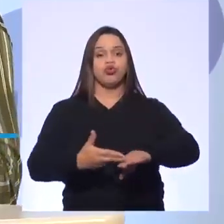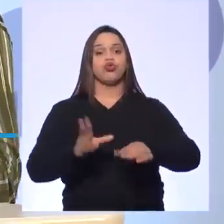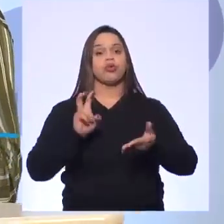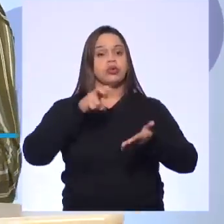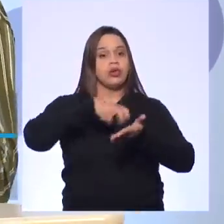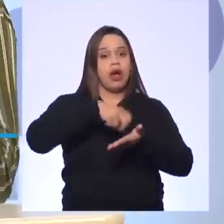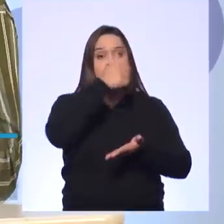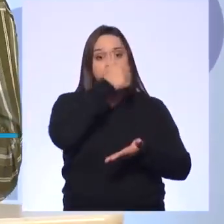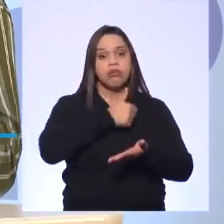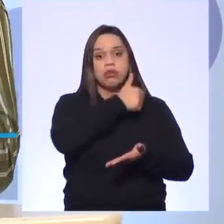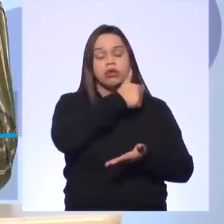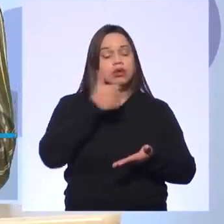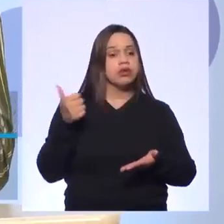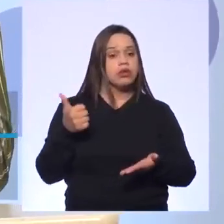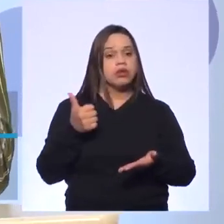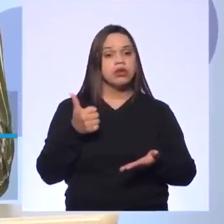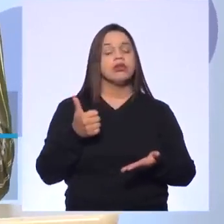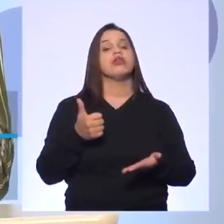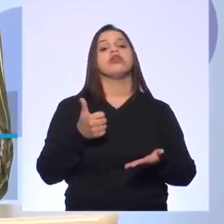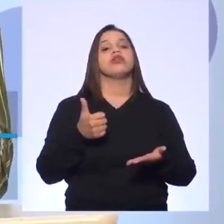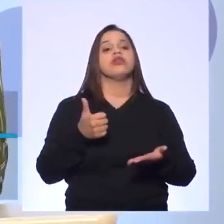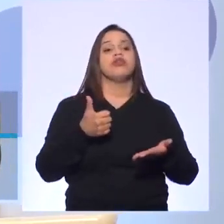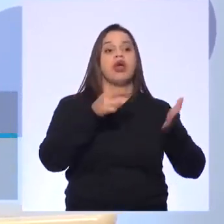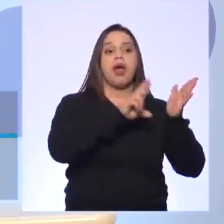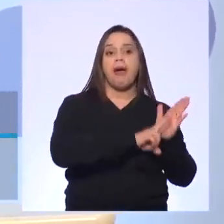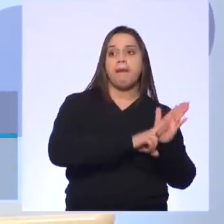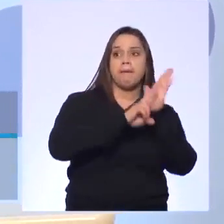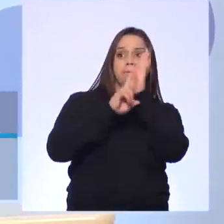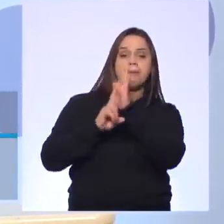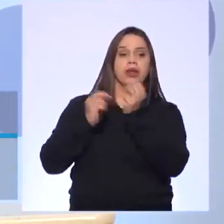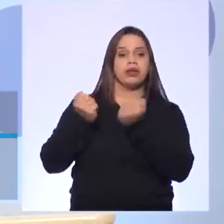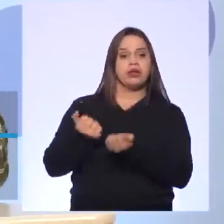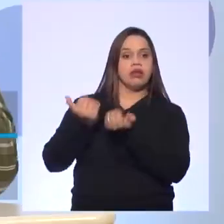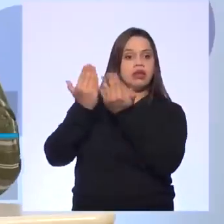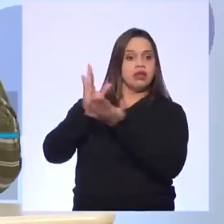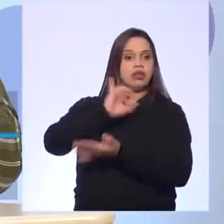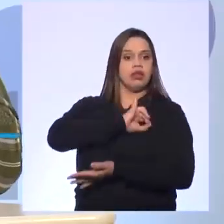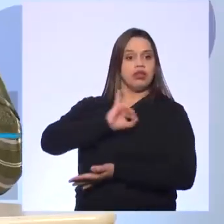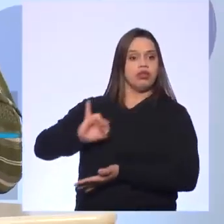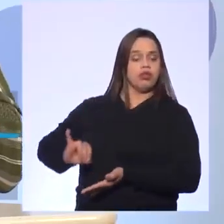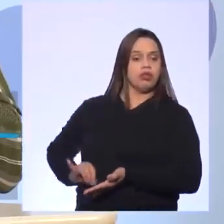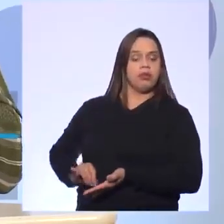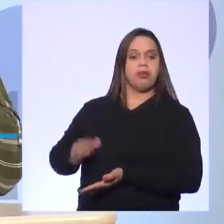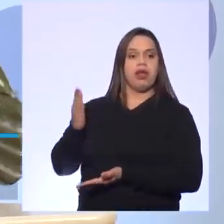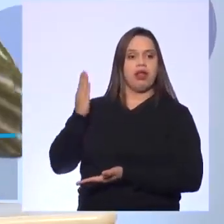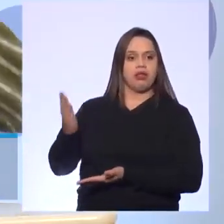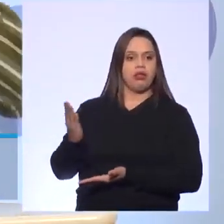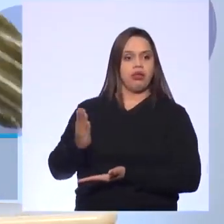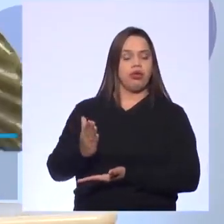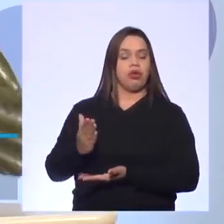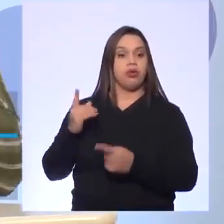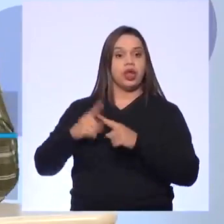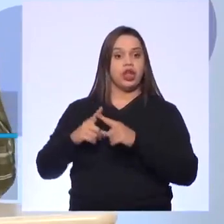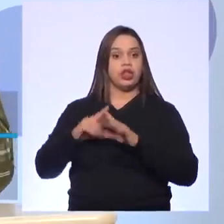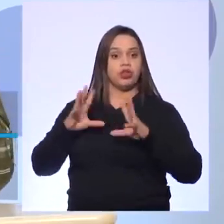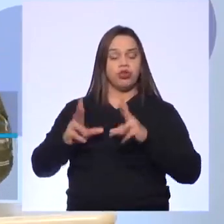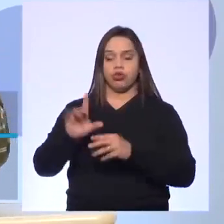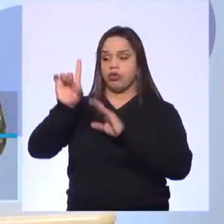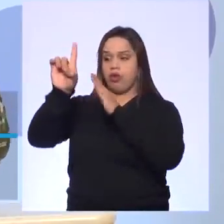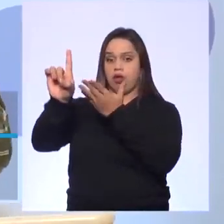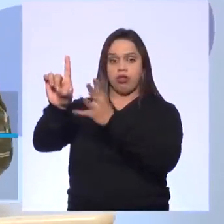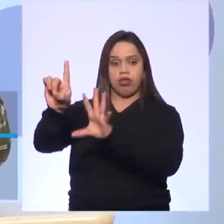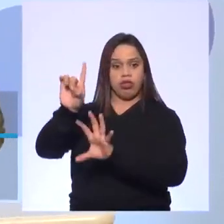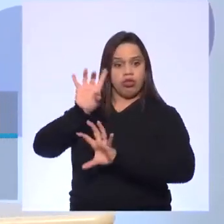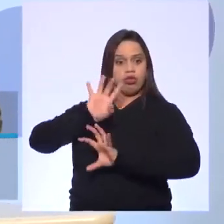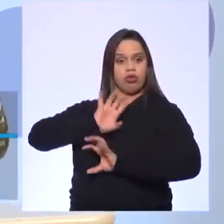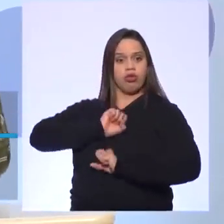eram feitos em nome do imperador. Então, essa personificação divina aí